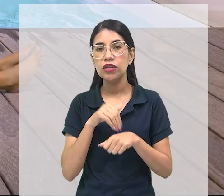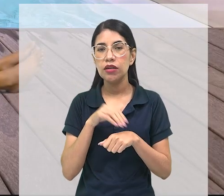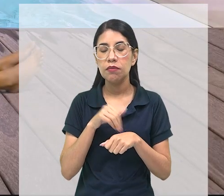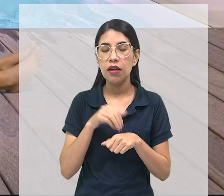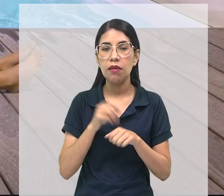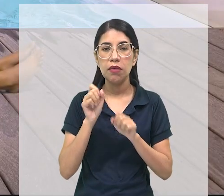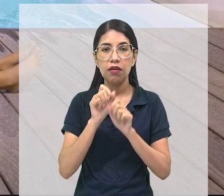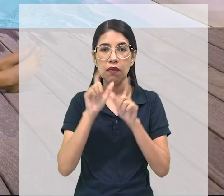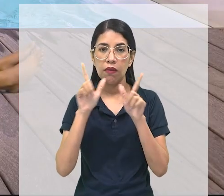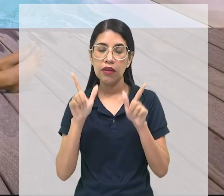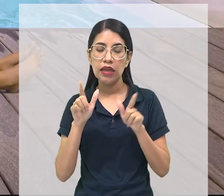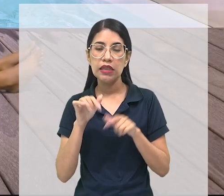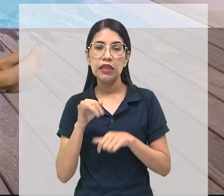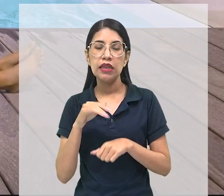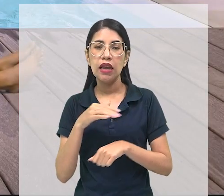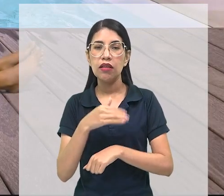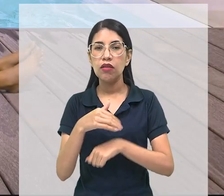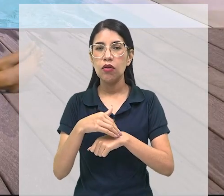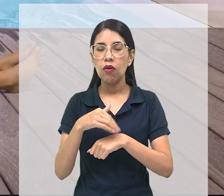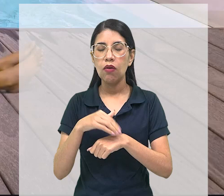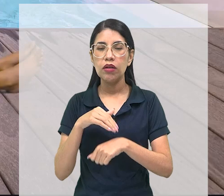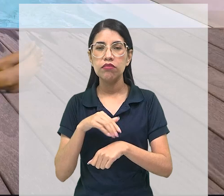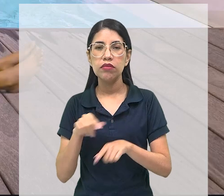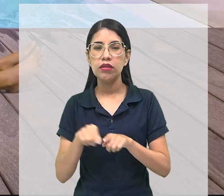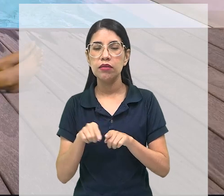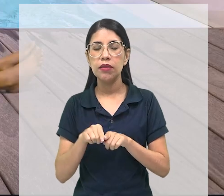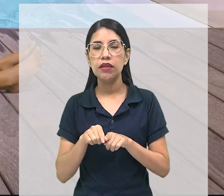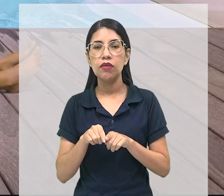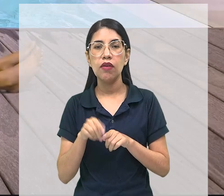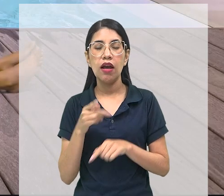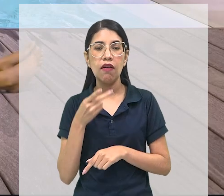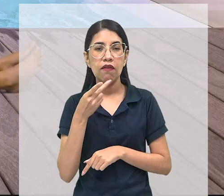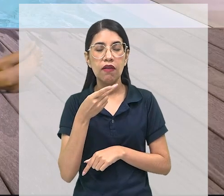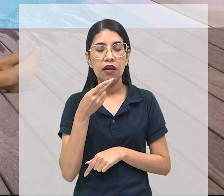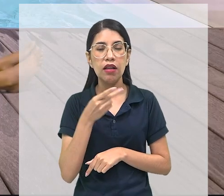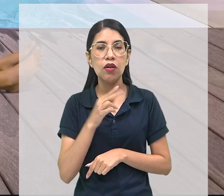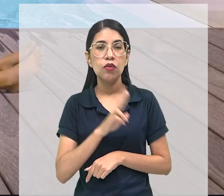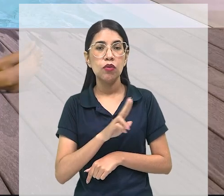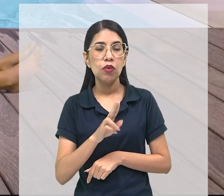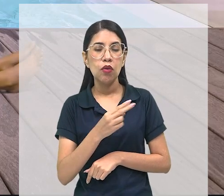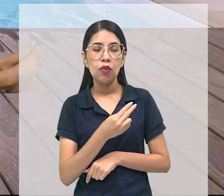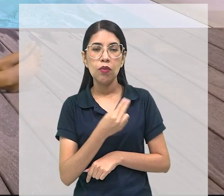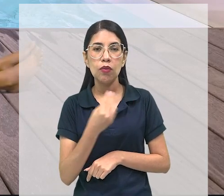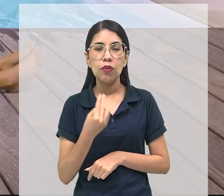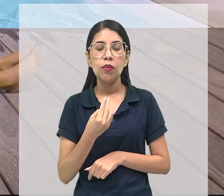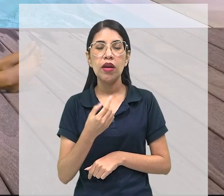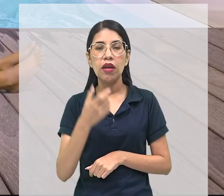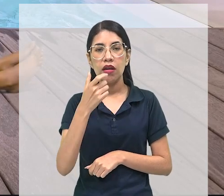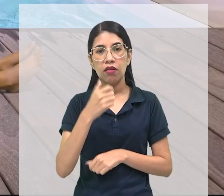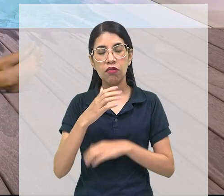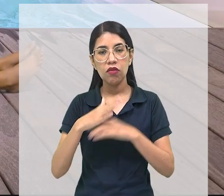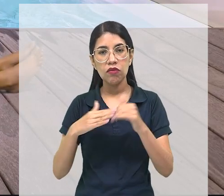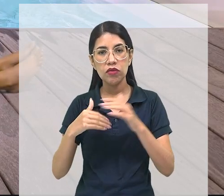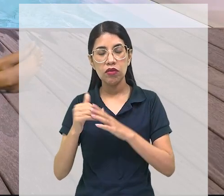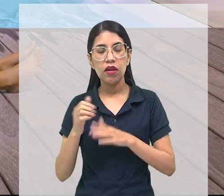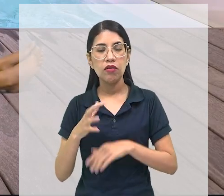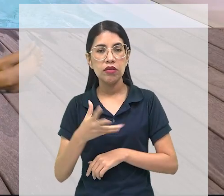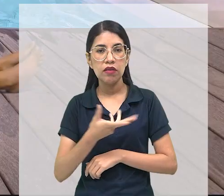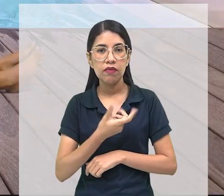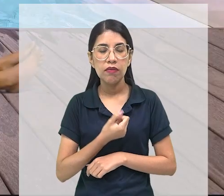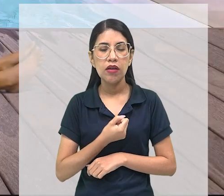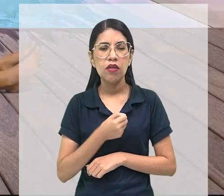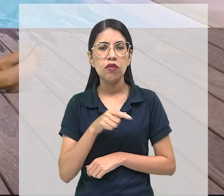tem alguma sensibilidade. Então você vai se anunciar: olá, eu sou o socorrista Kim Raoni, você